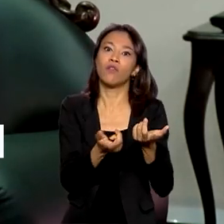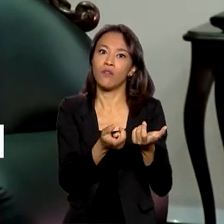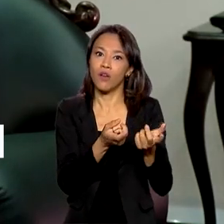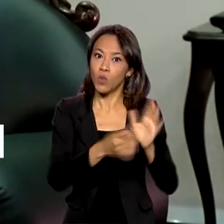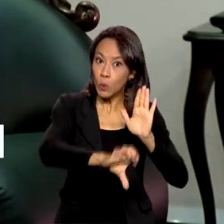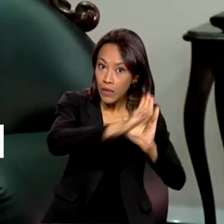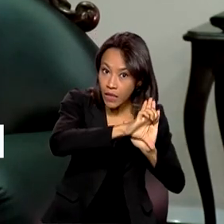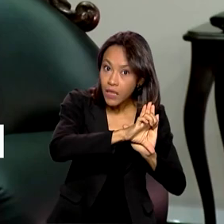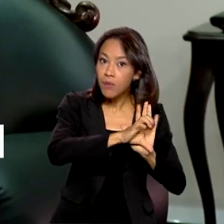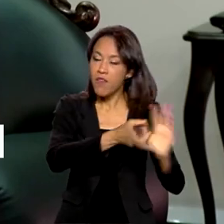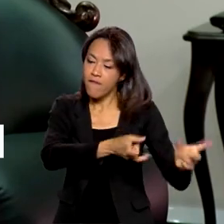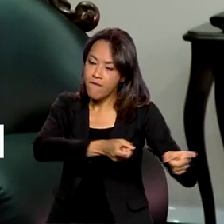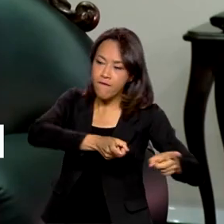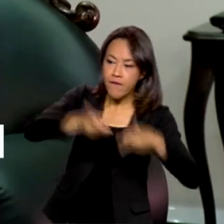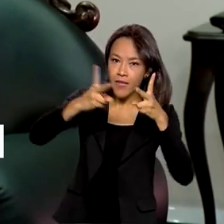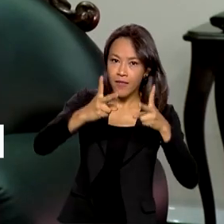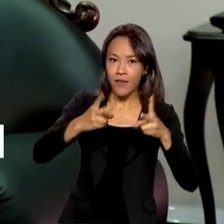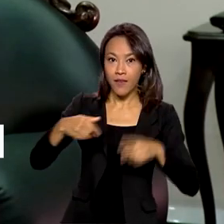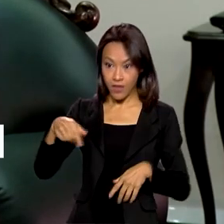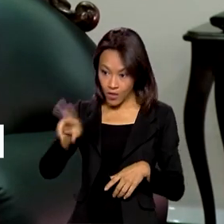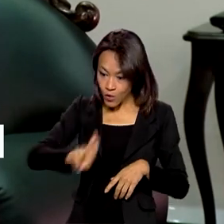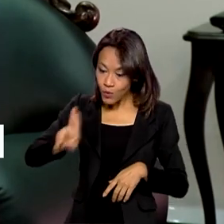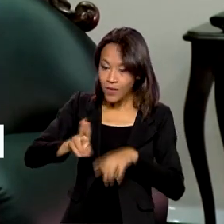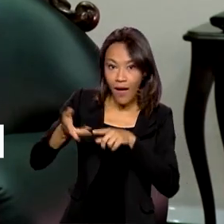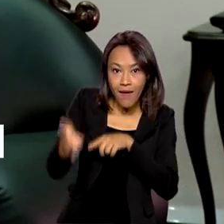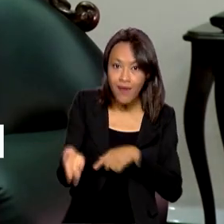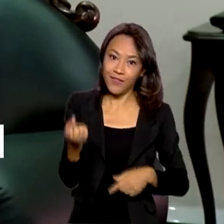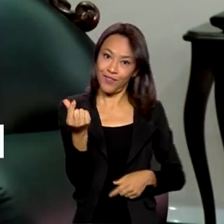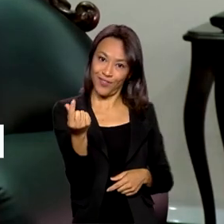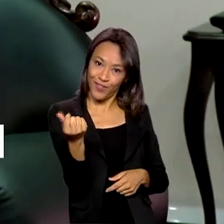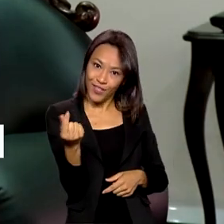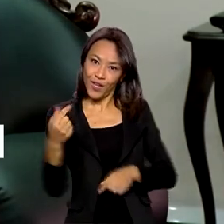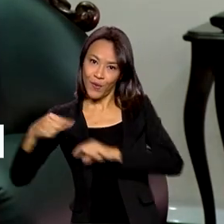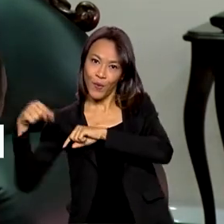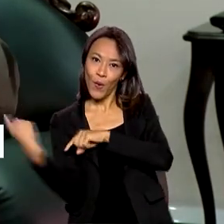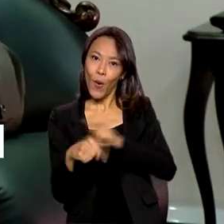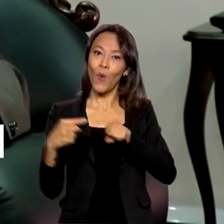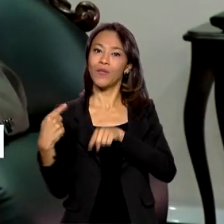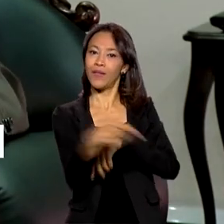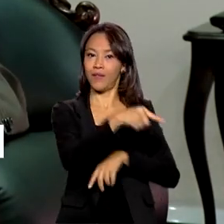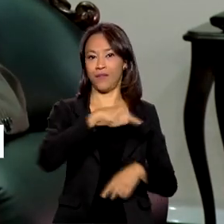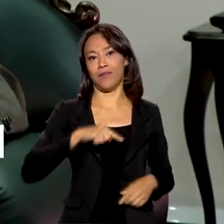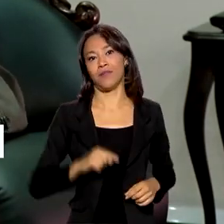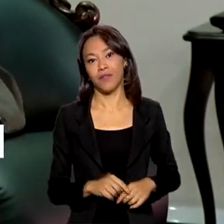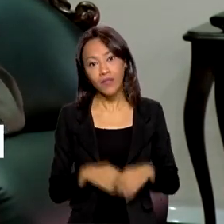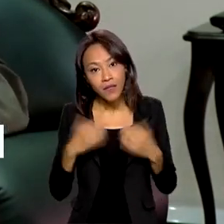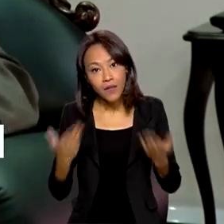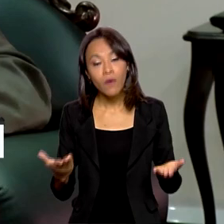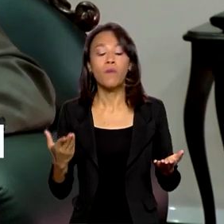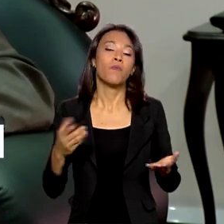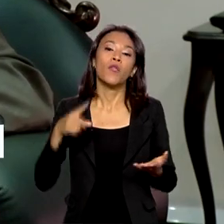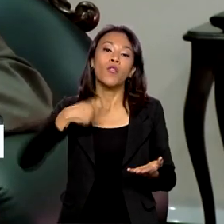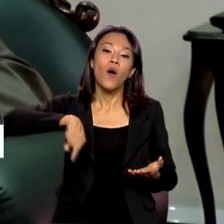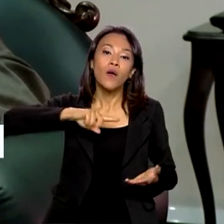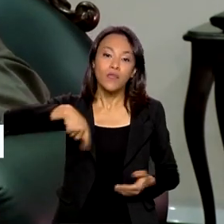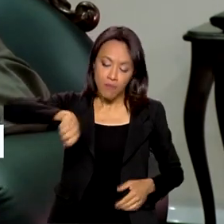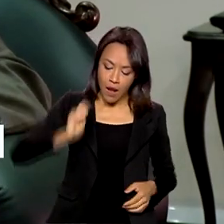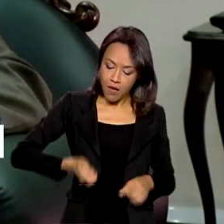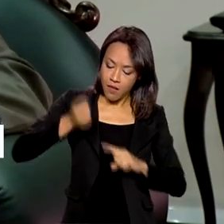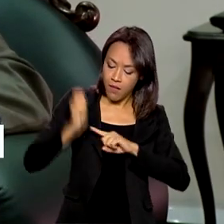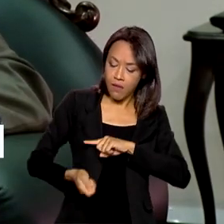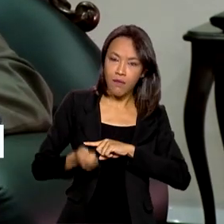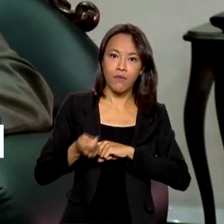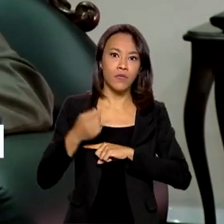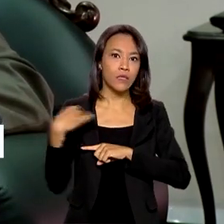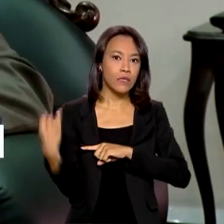vender esses bens ou e usar esse recurso contra o próprio tráfico contra o próprio crime organizado então a realização dos Leilões ela é